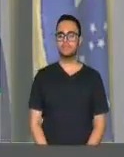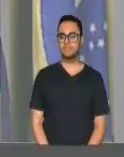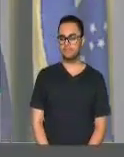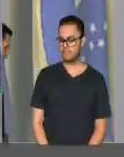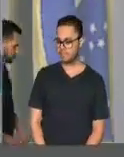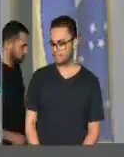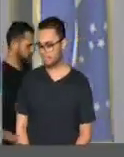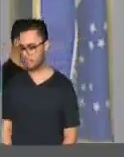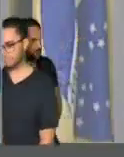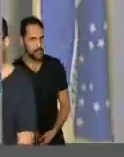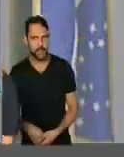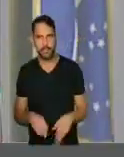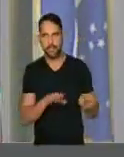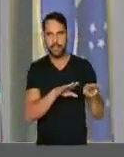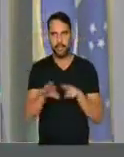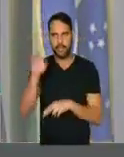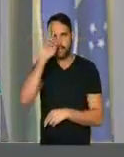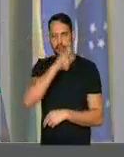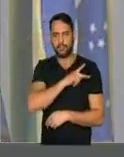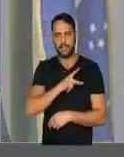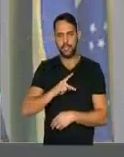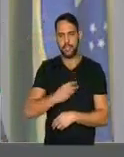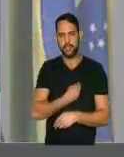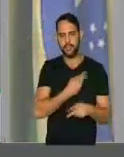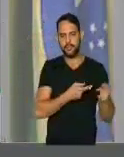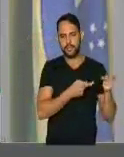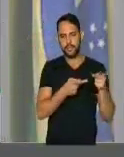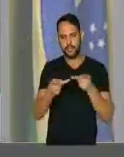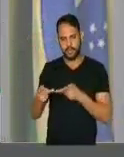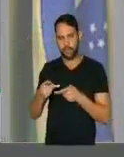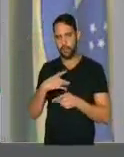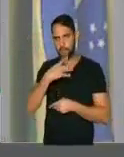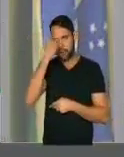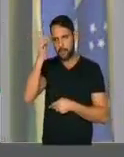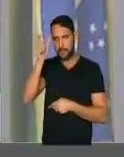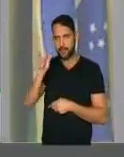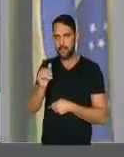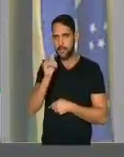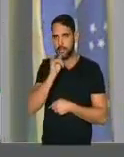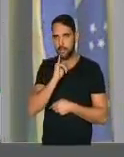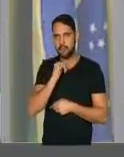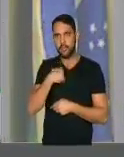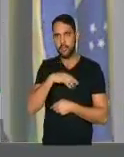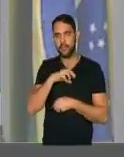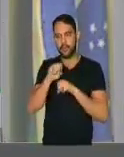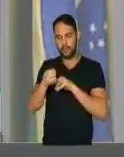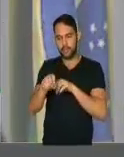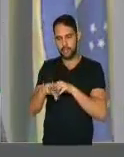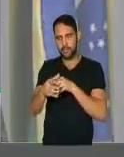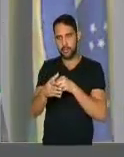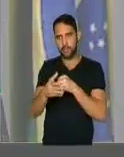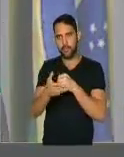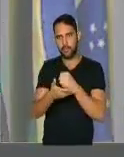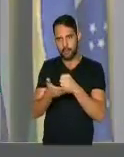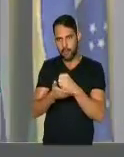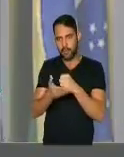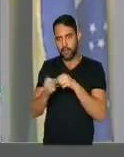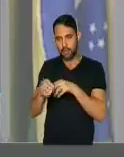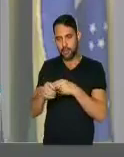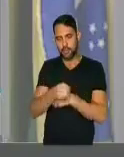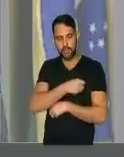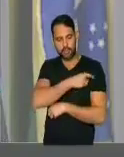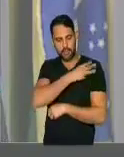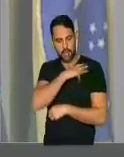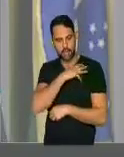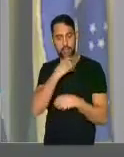senhor presidente, tive visitando um exemplo, e aqui a gente vai para o ensino fundamental e ensino médio,